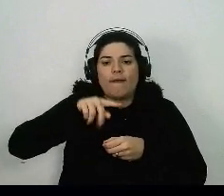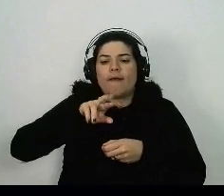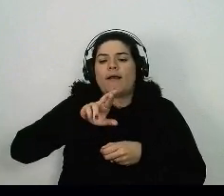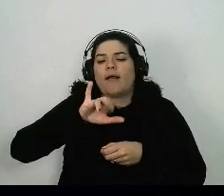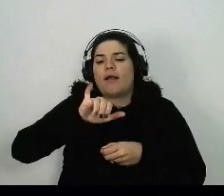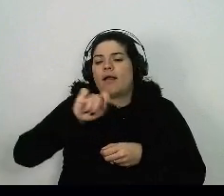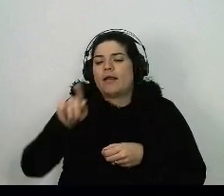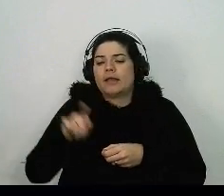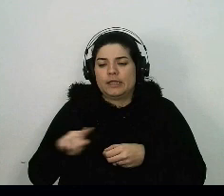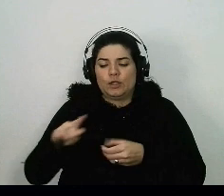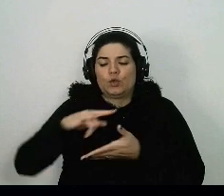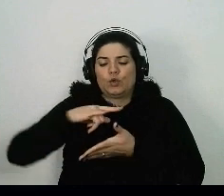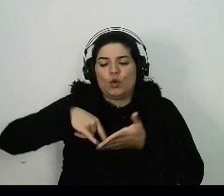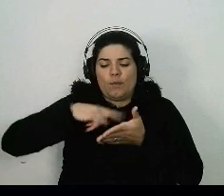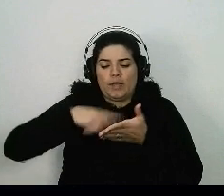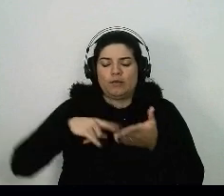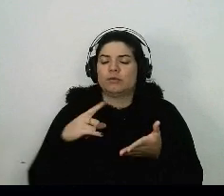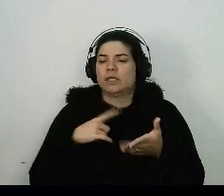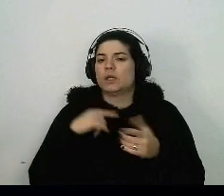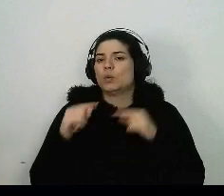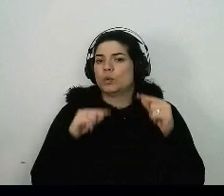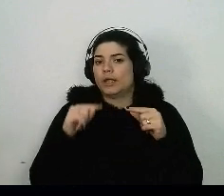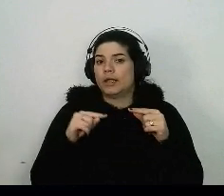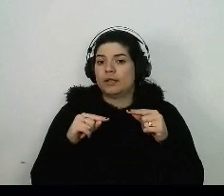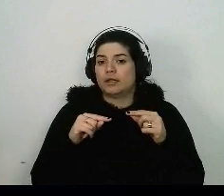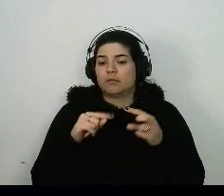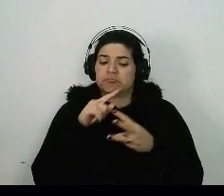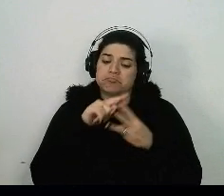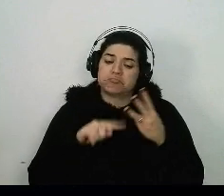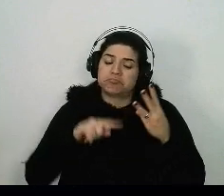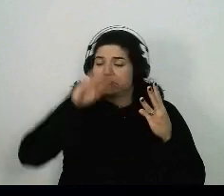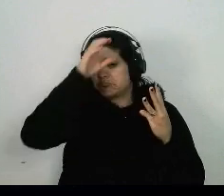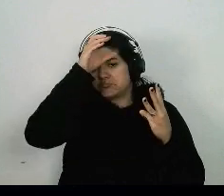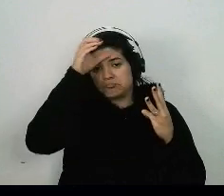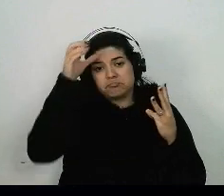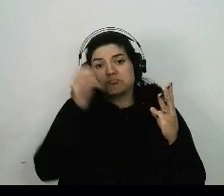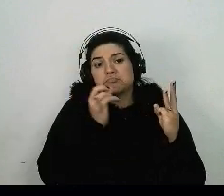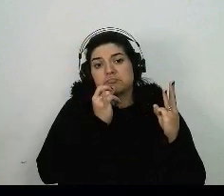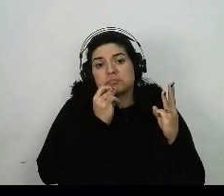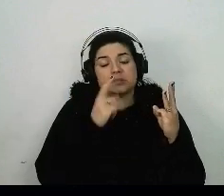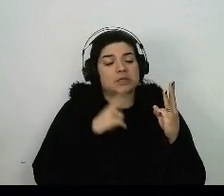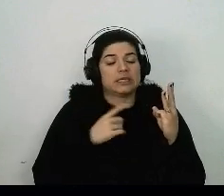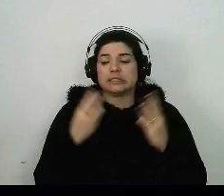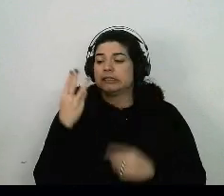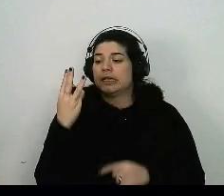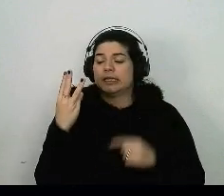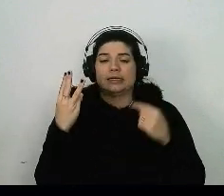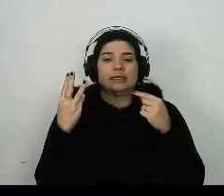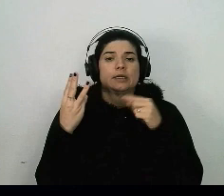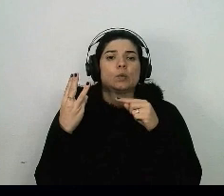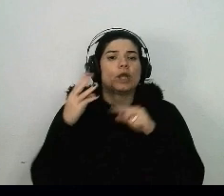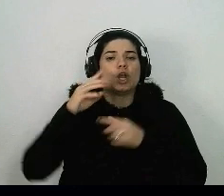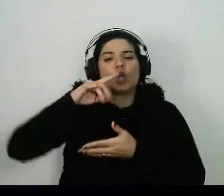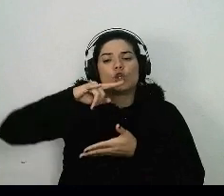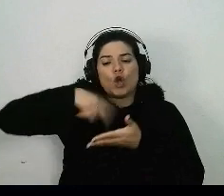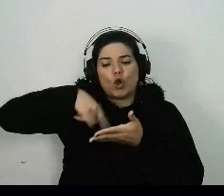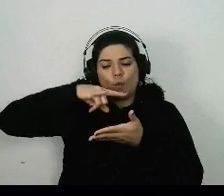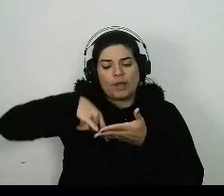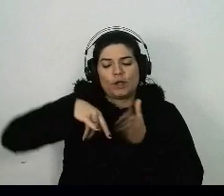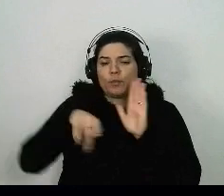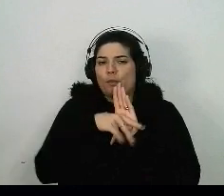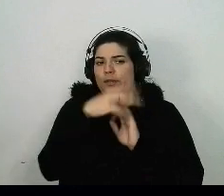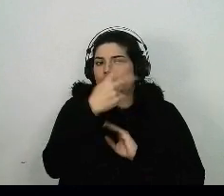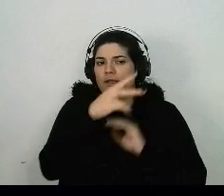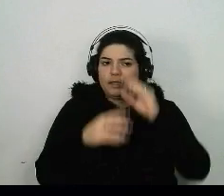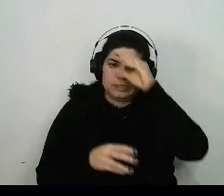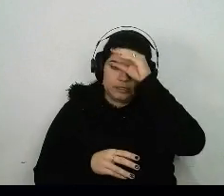o cliente 1, 2, 3, por exemplo, eu vou ter 3 registros 3 documentos daquele cliente.